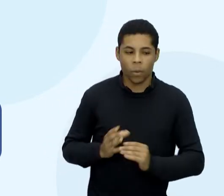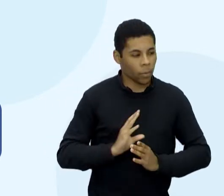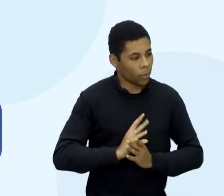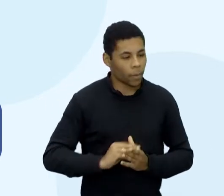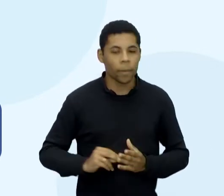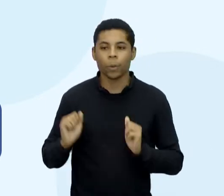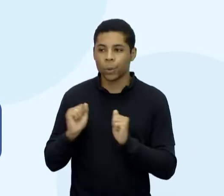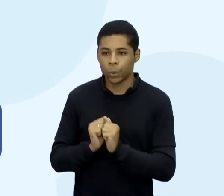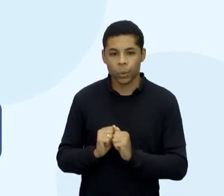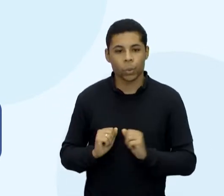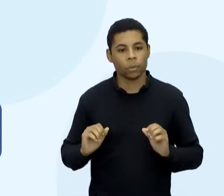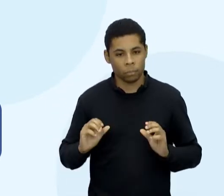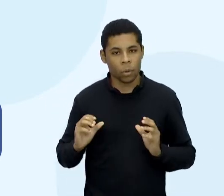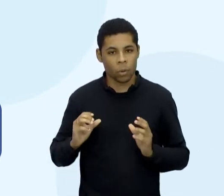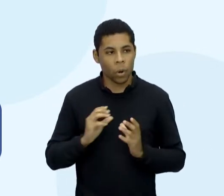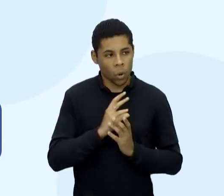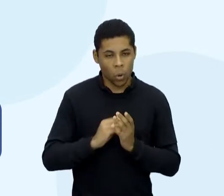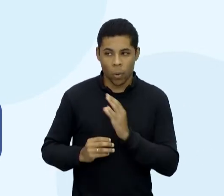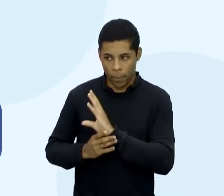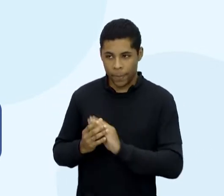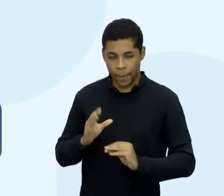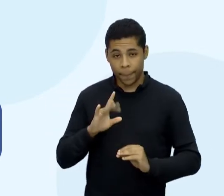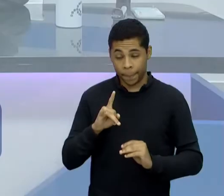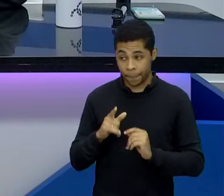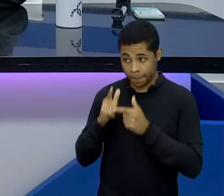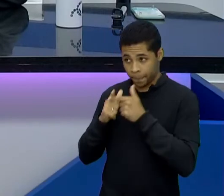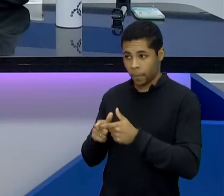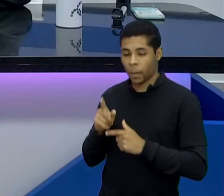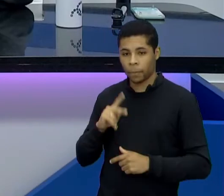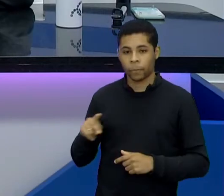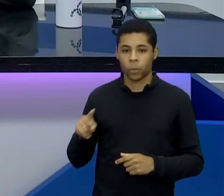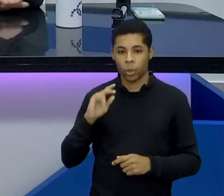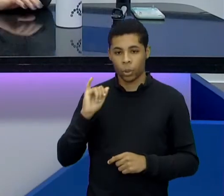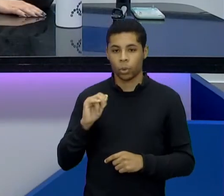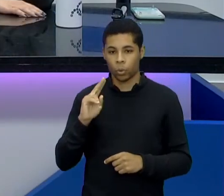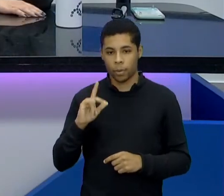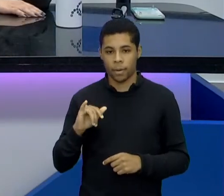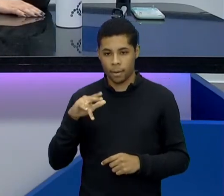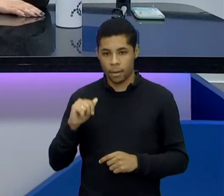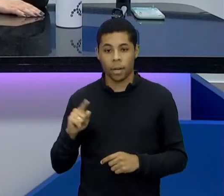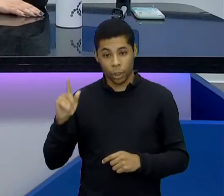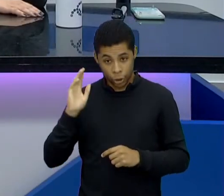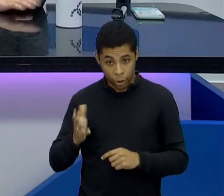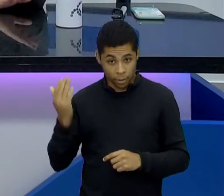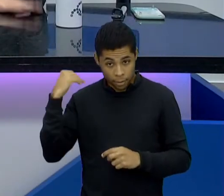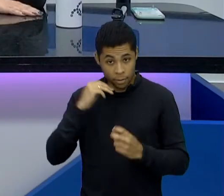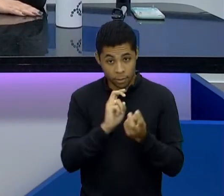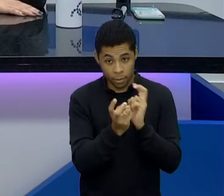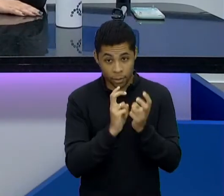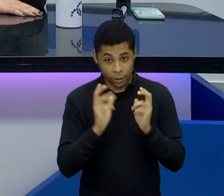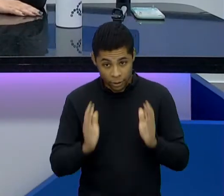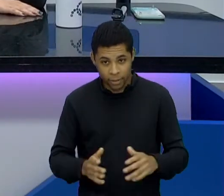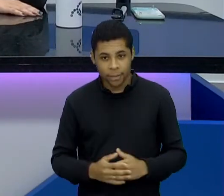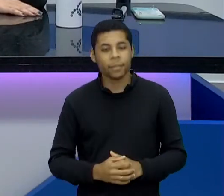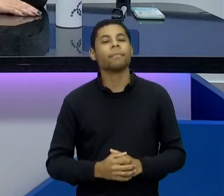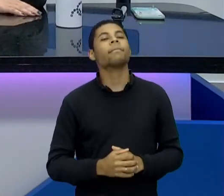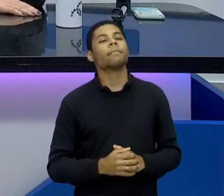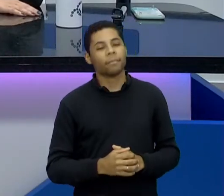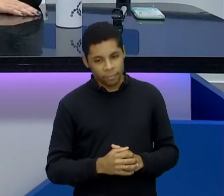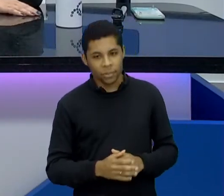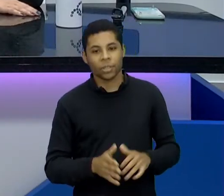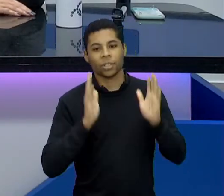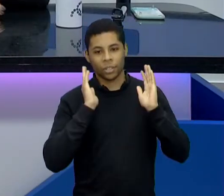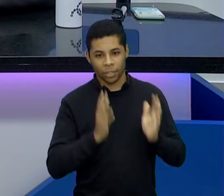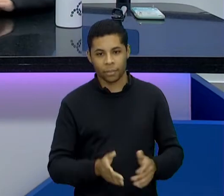musical. Juliana, agora eu vou fazer uma provocação. Você já jogou capoeira? Eu já